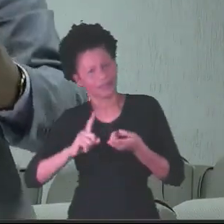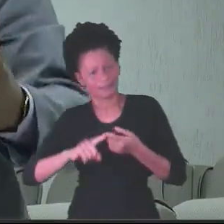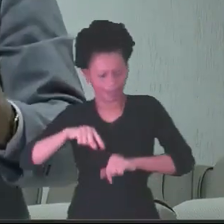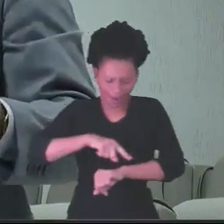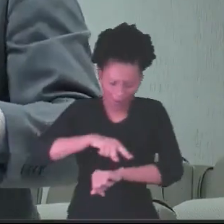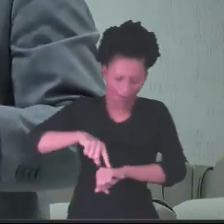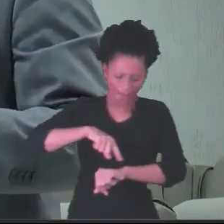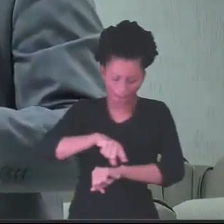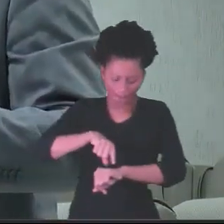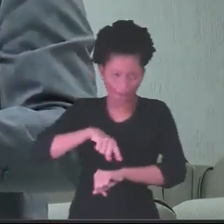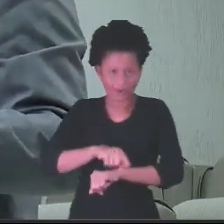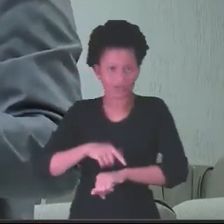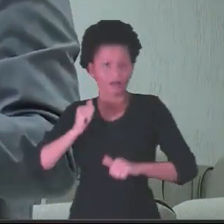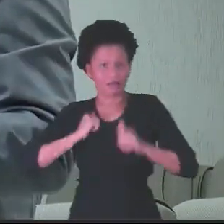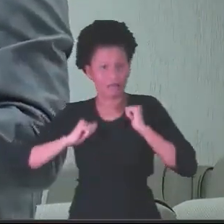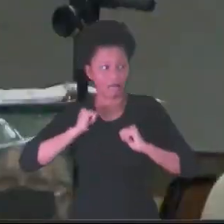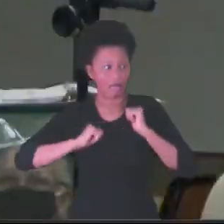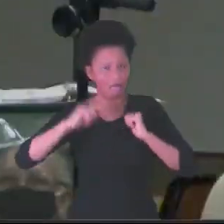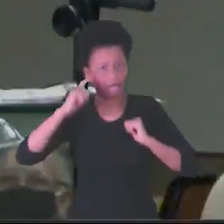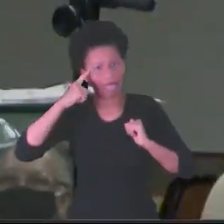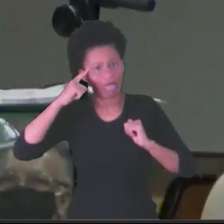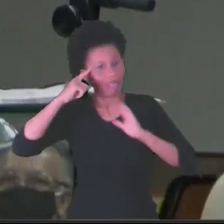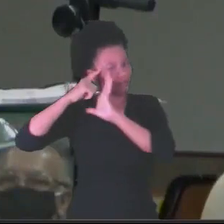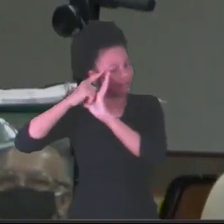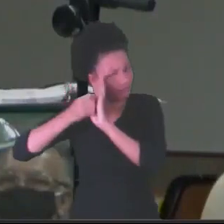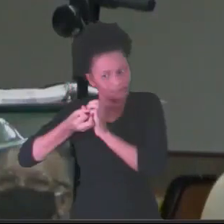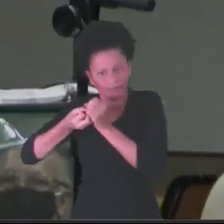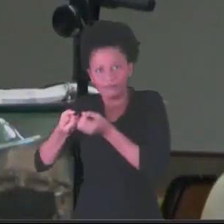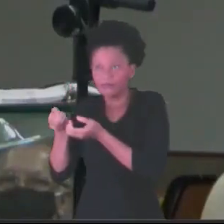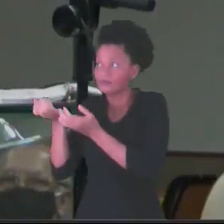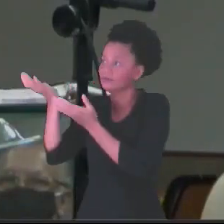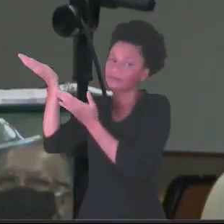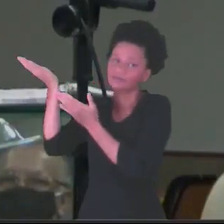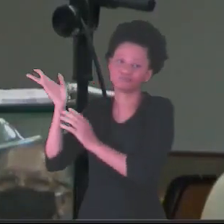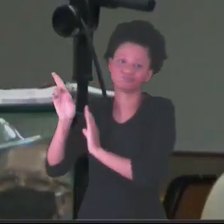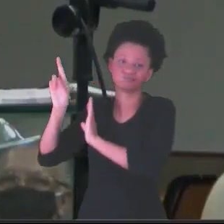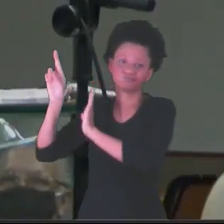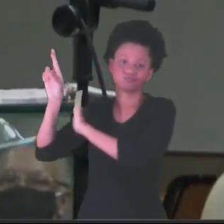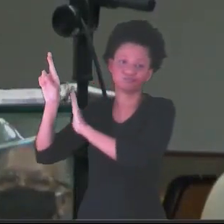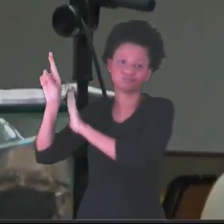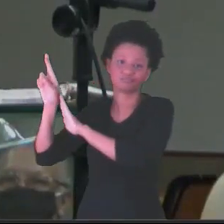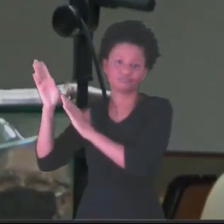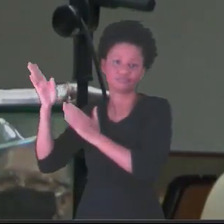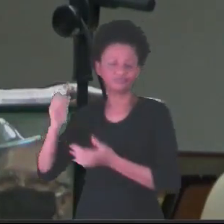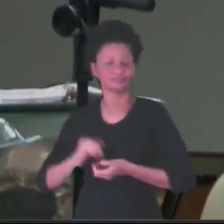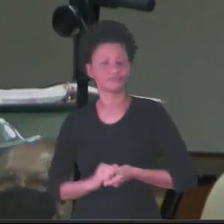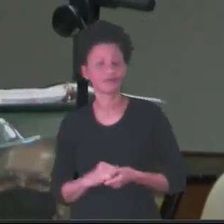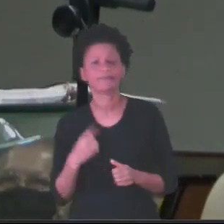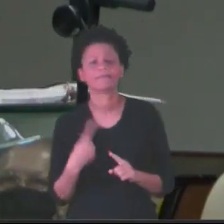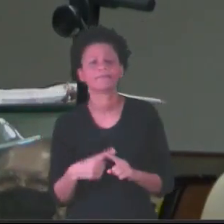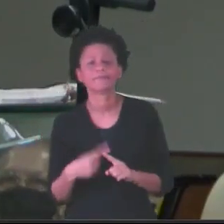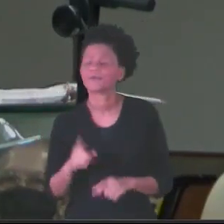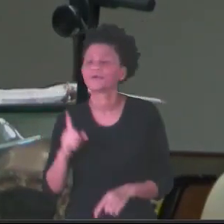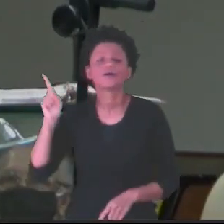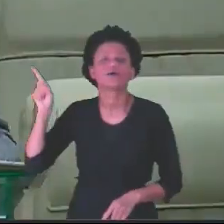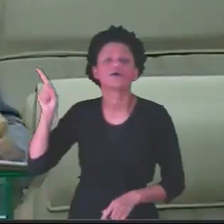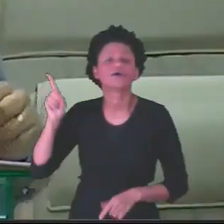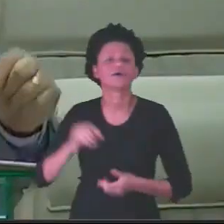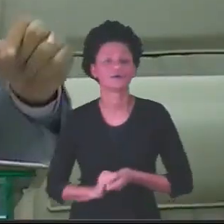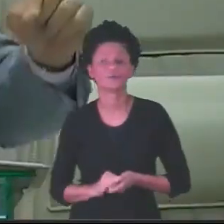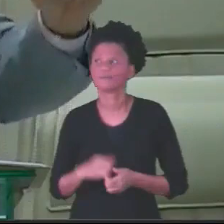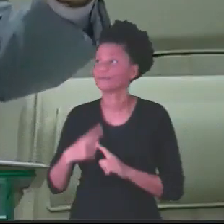lançar sobre ele toda nossa ansiedade é porque sobre ele